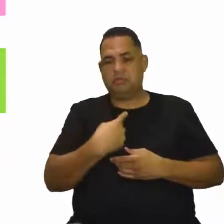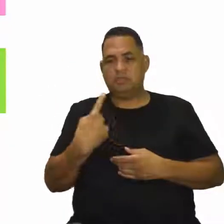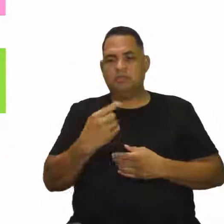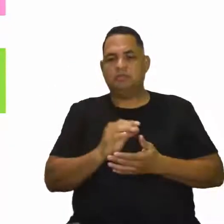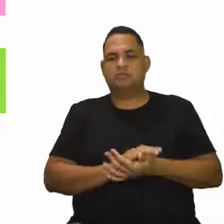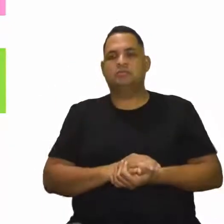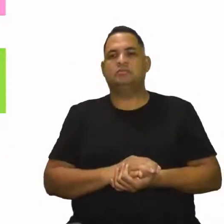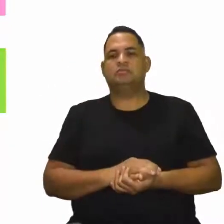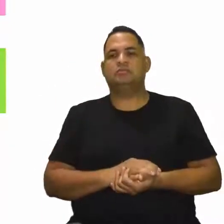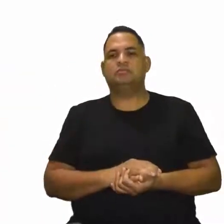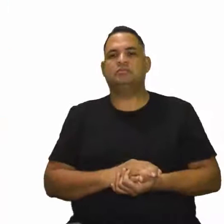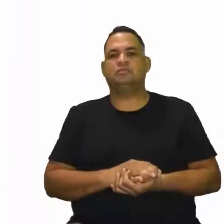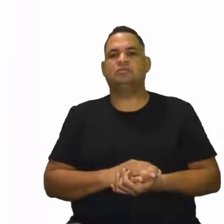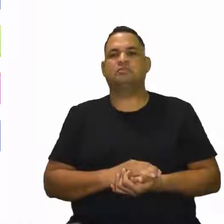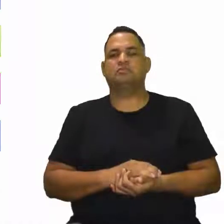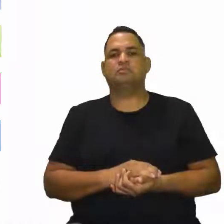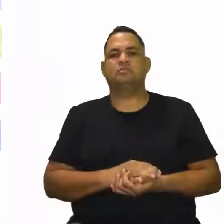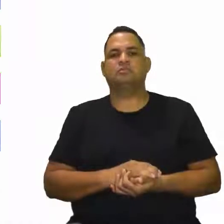certo?